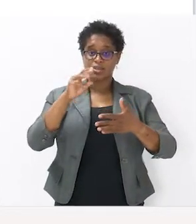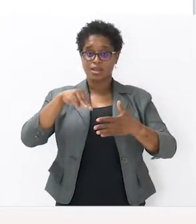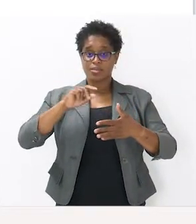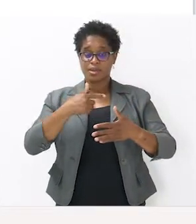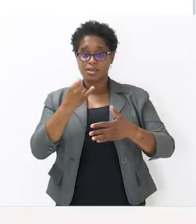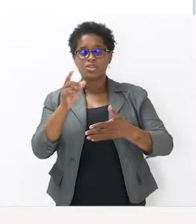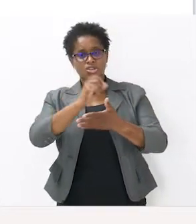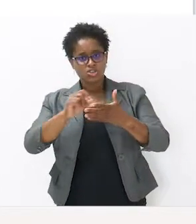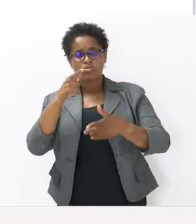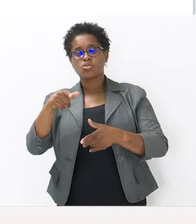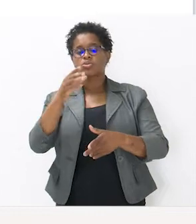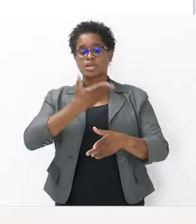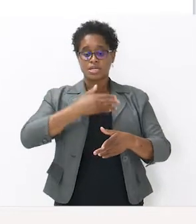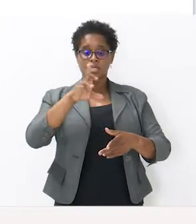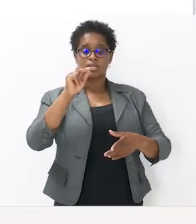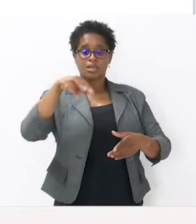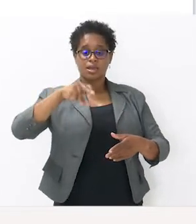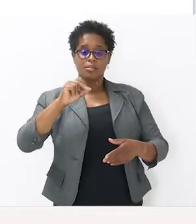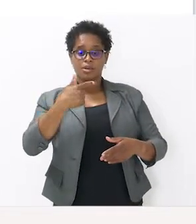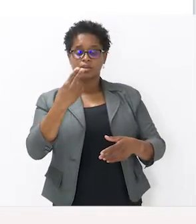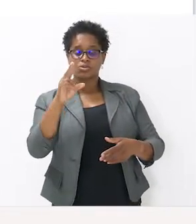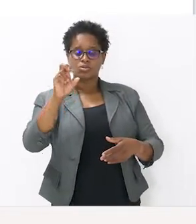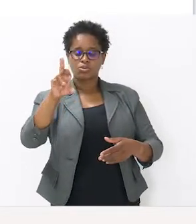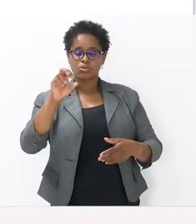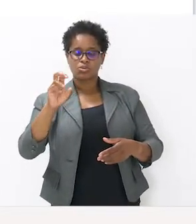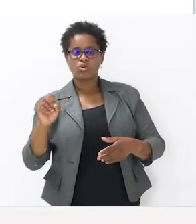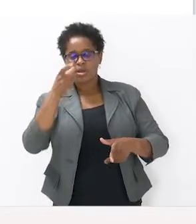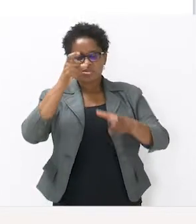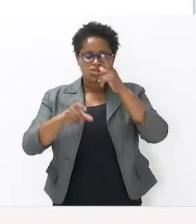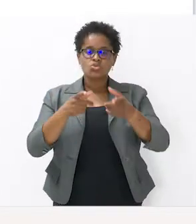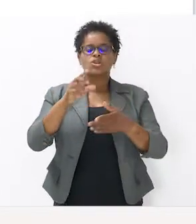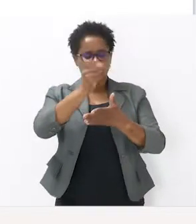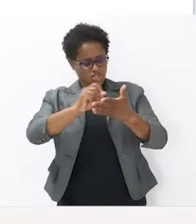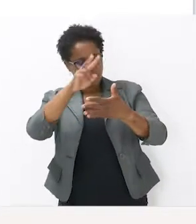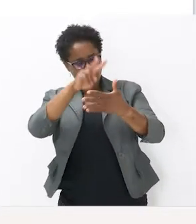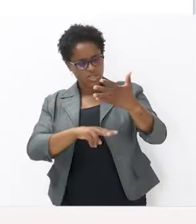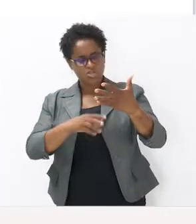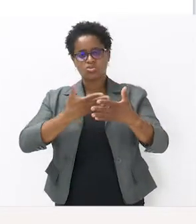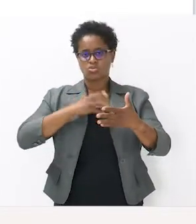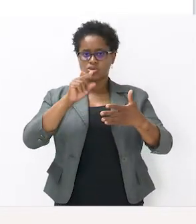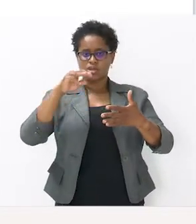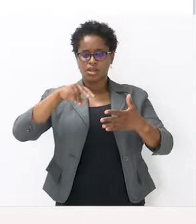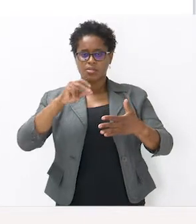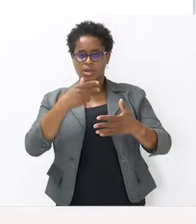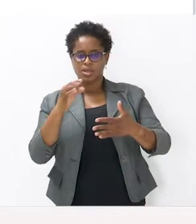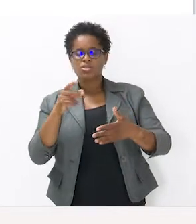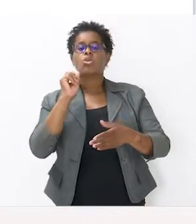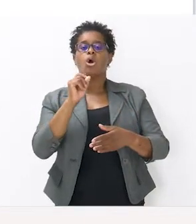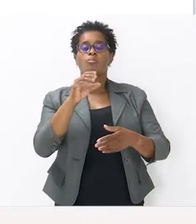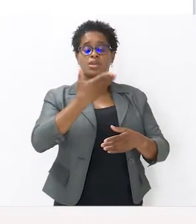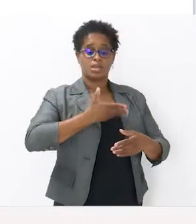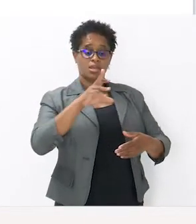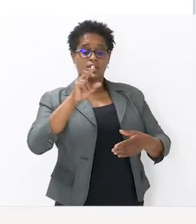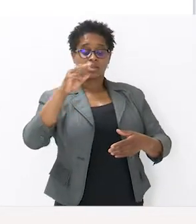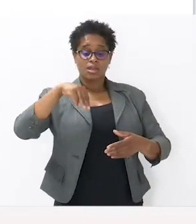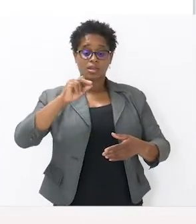um dramaturgo. A pessoa que escreve o texto dramático é um dramaturgo. E o texto dramático também tem